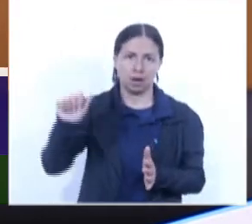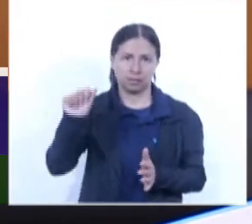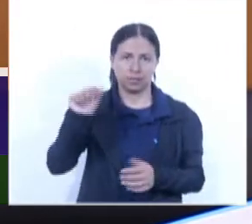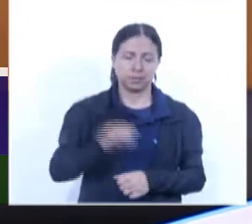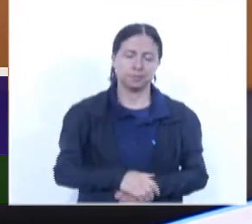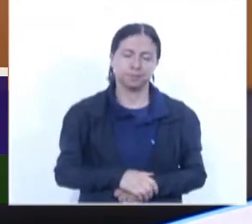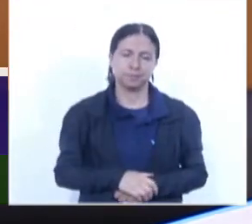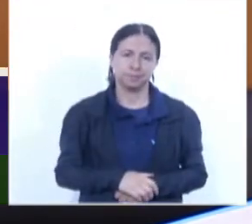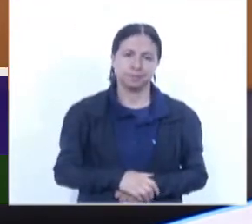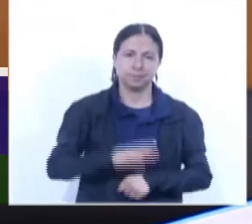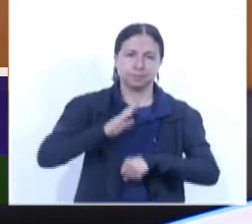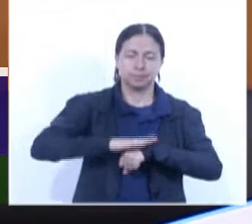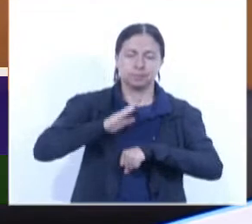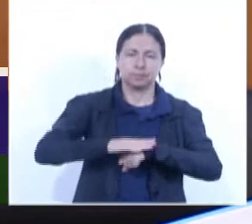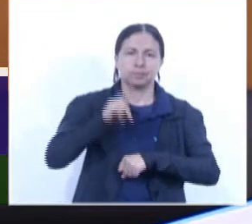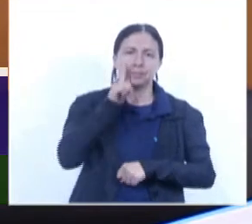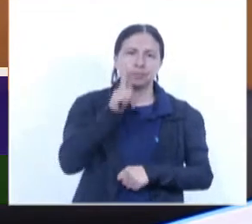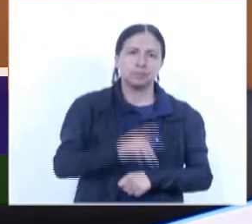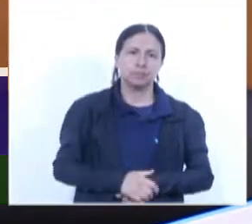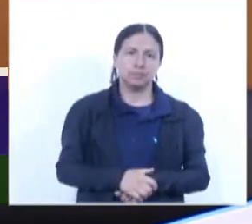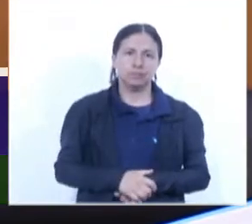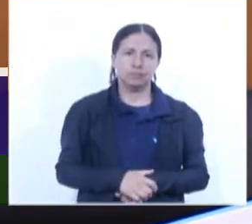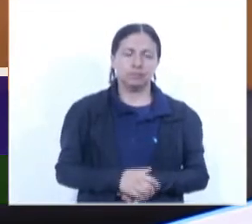vereador Gilberto Rezende caminhando